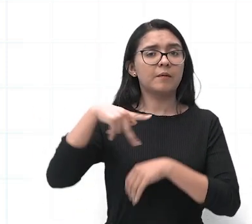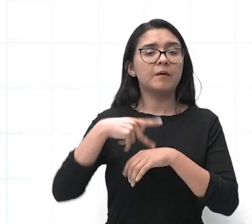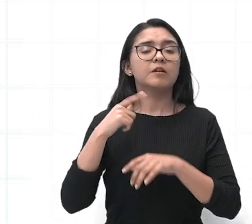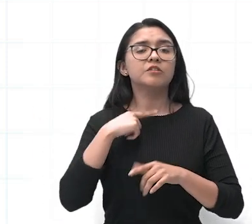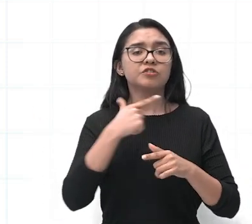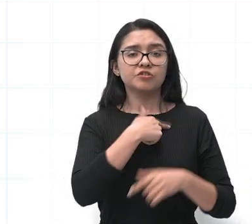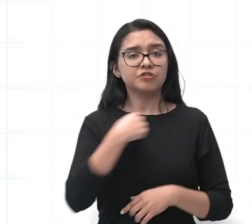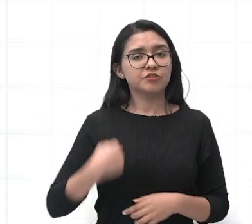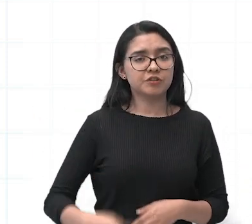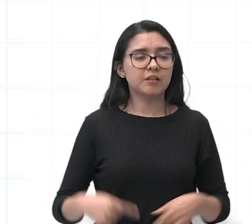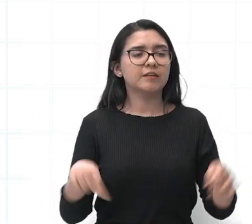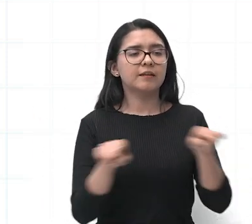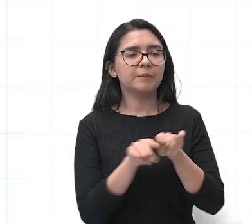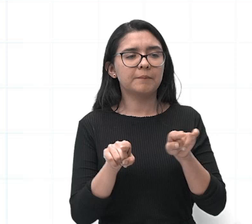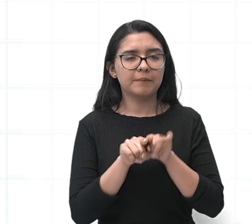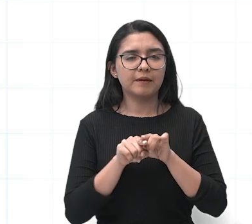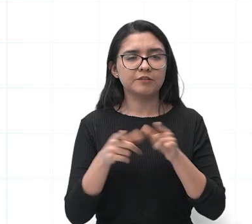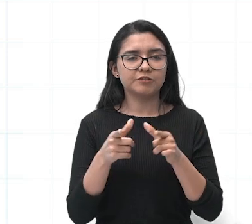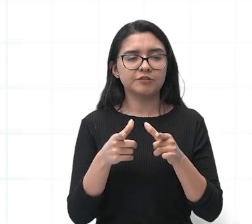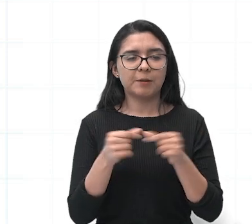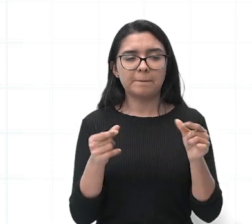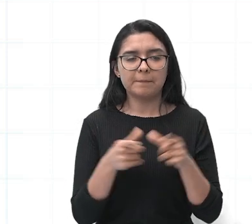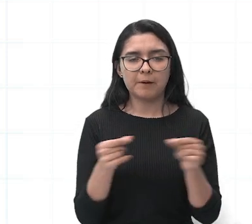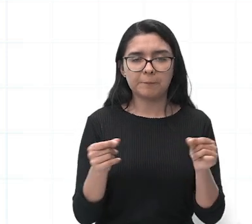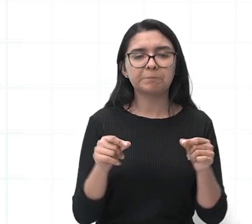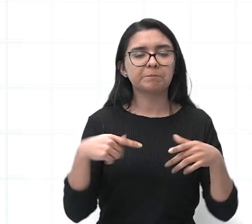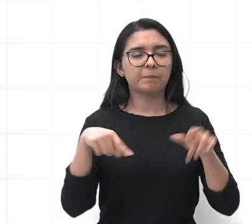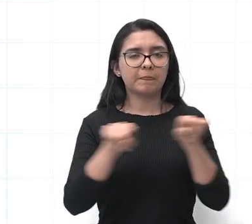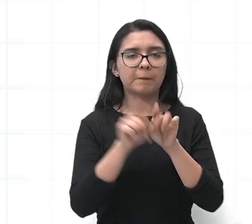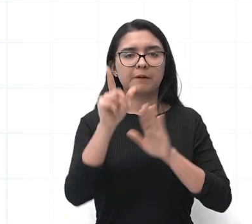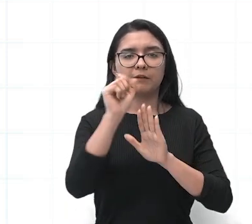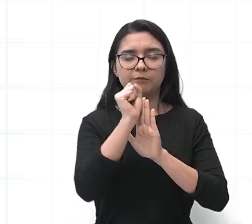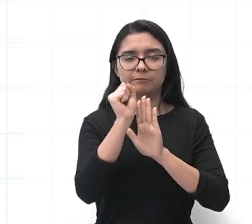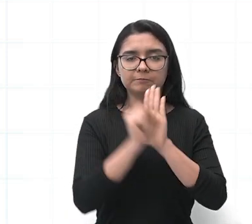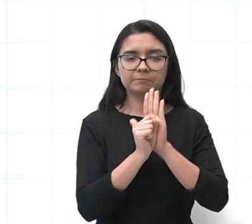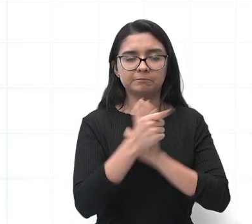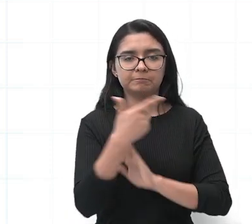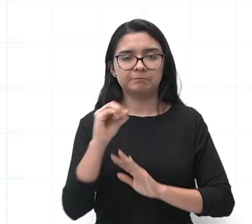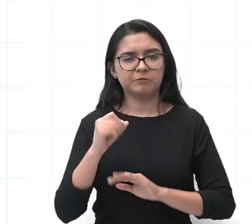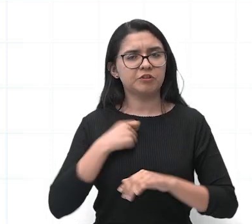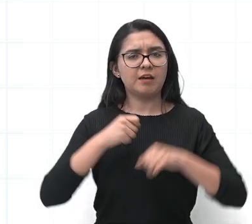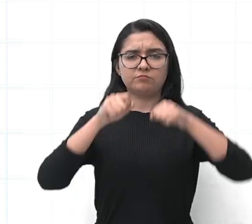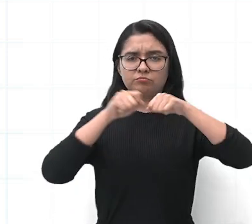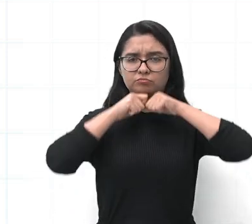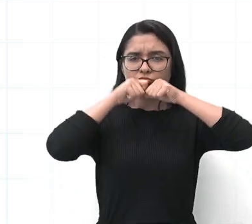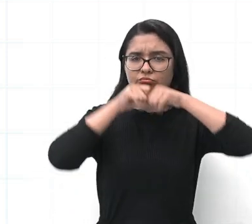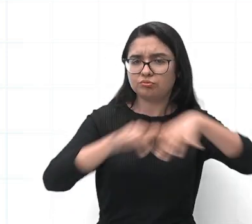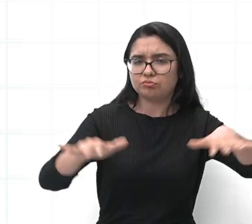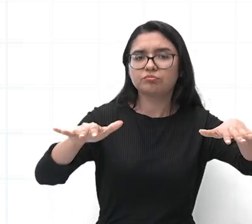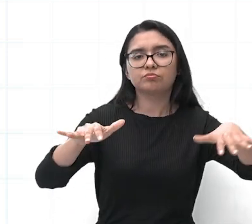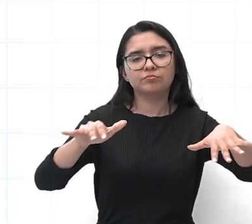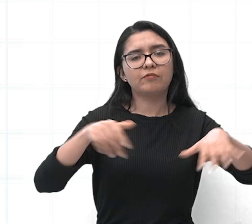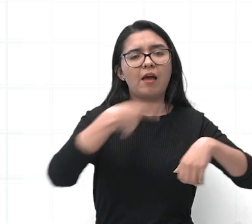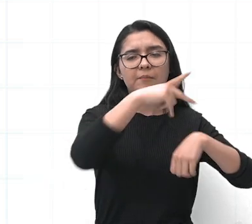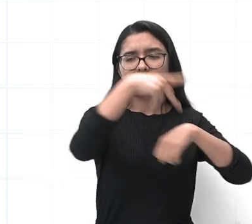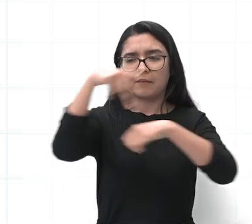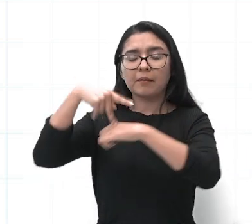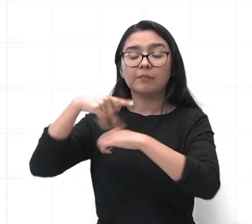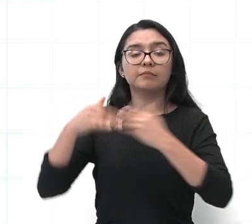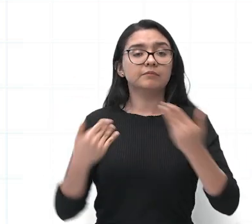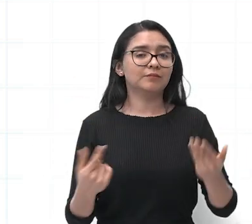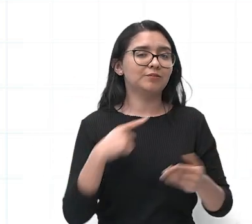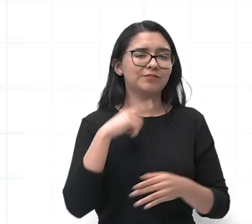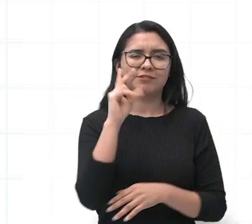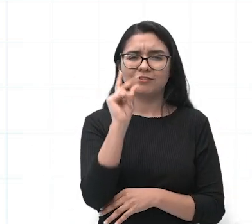no Japão. E no século 20 já havia se espalhado pelo mundo. Então, olha, faz